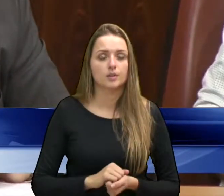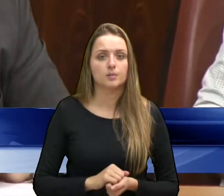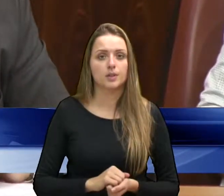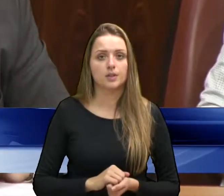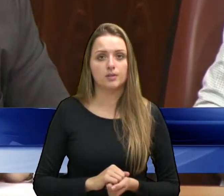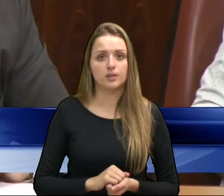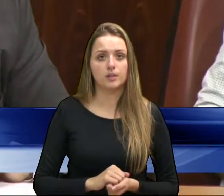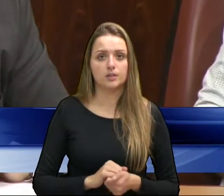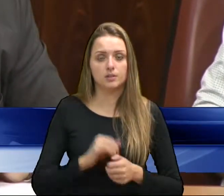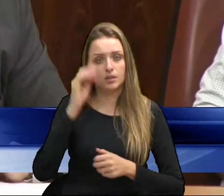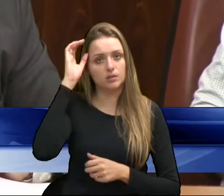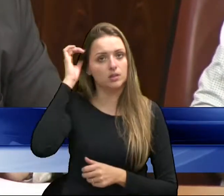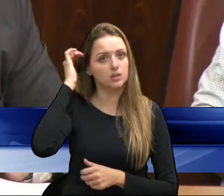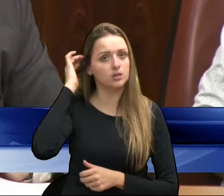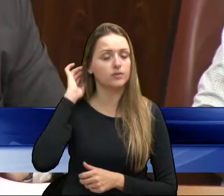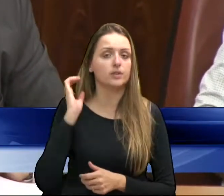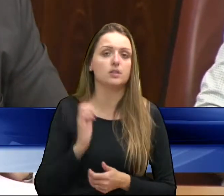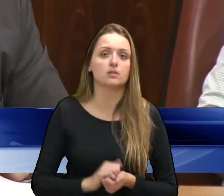Outro fator que eu vejo